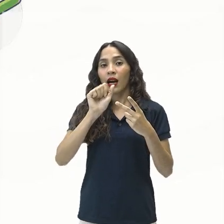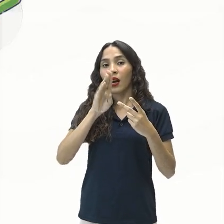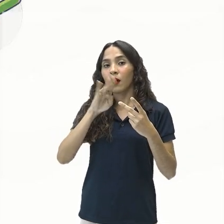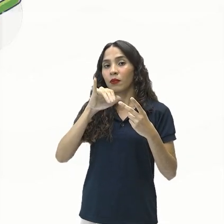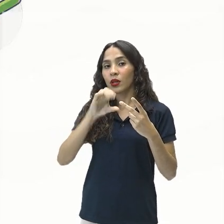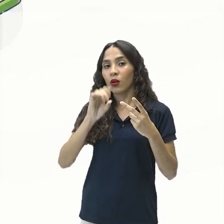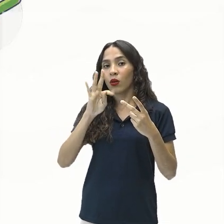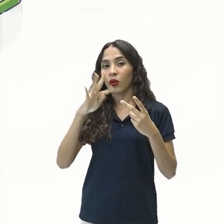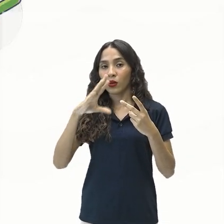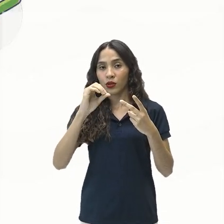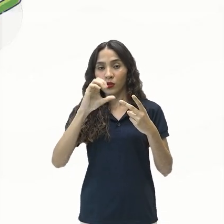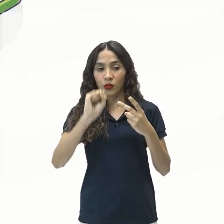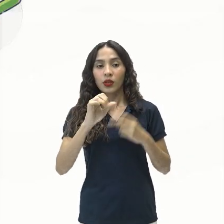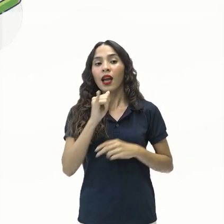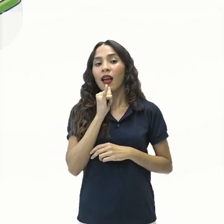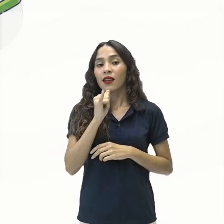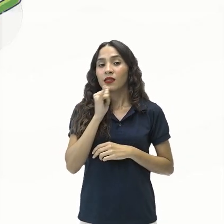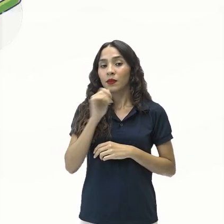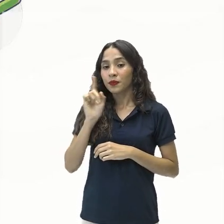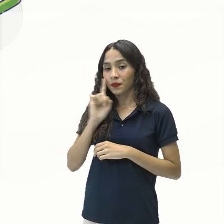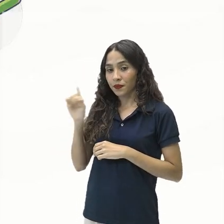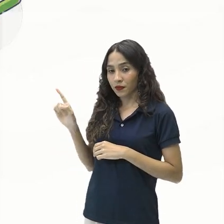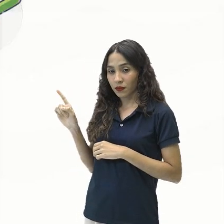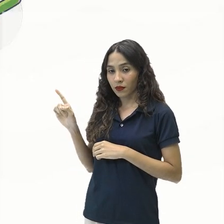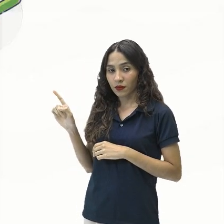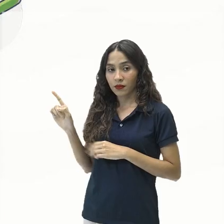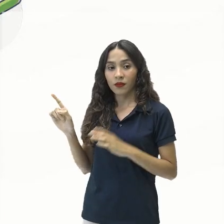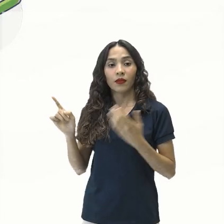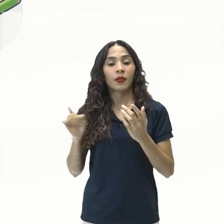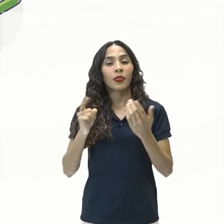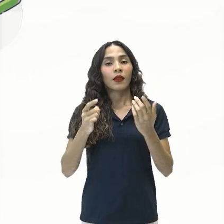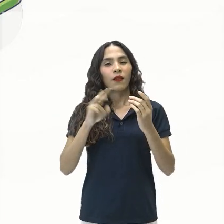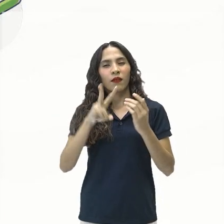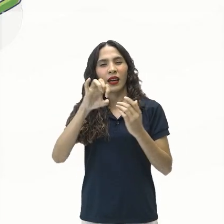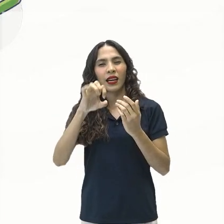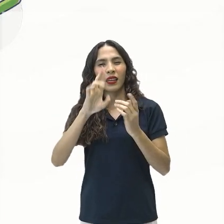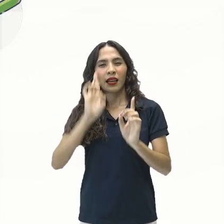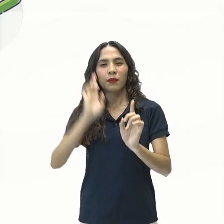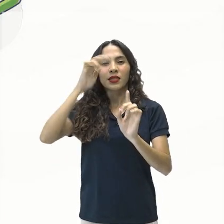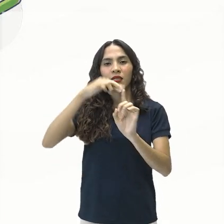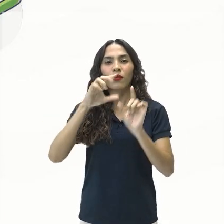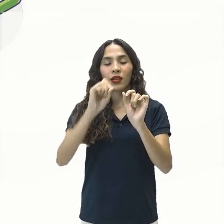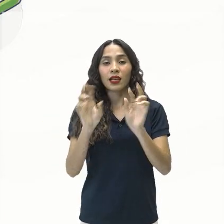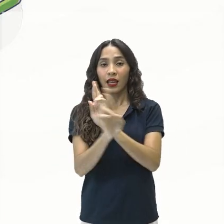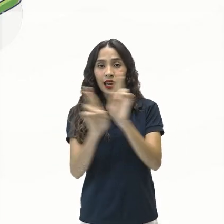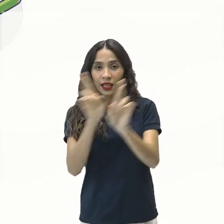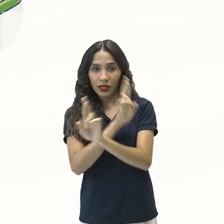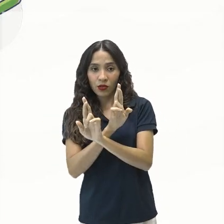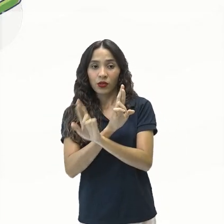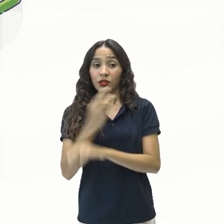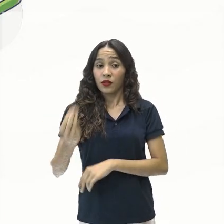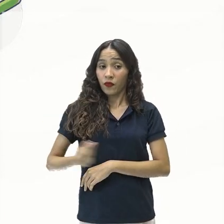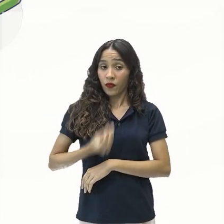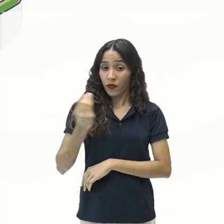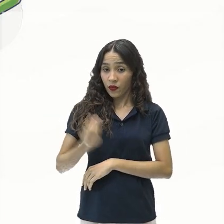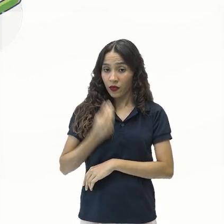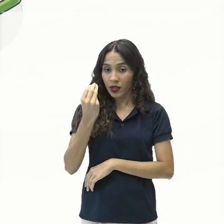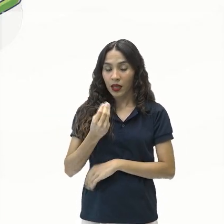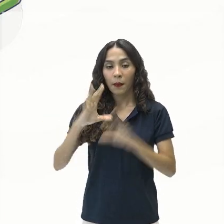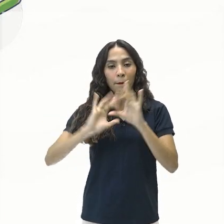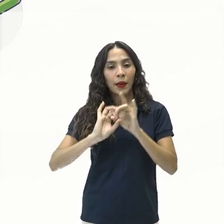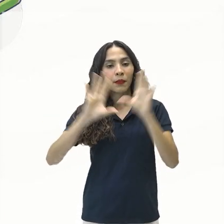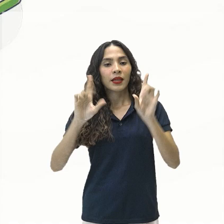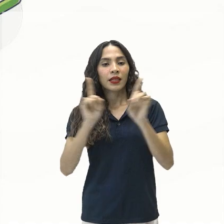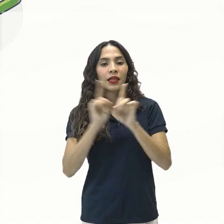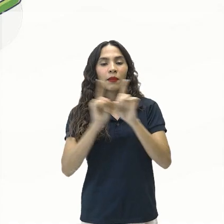próxima imagem. Os fatores bióticos e abióticos, eles representam as relações existentes que